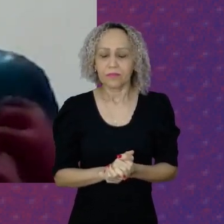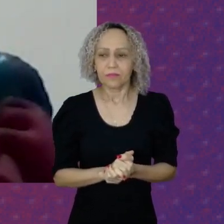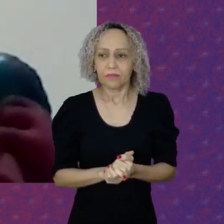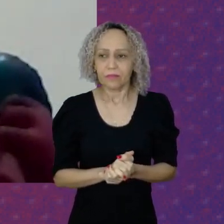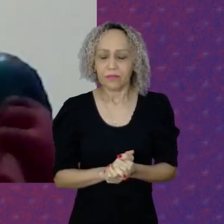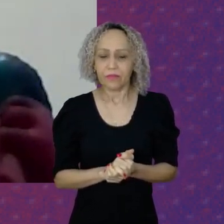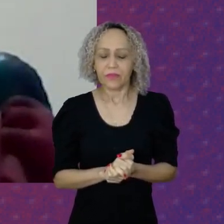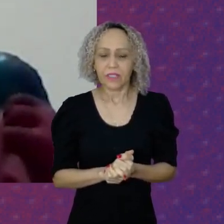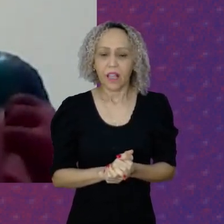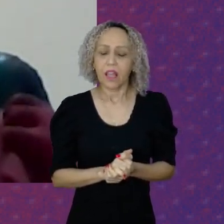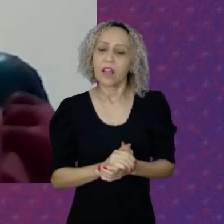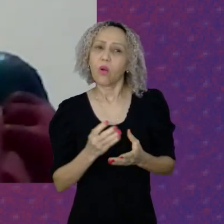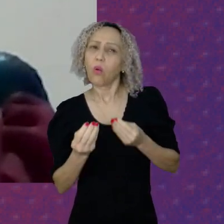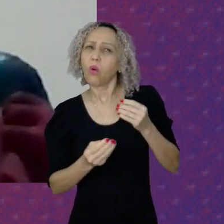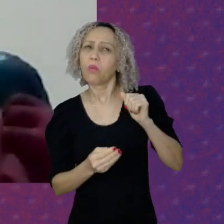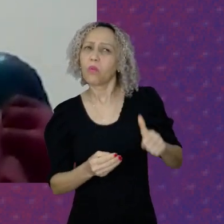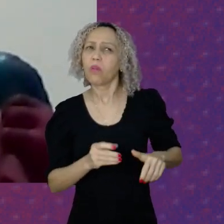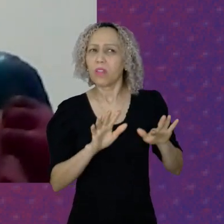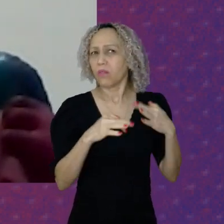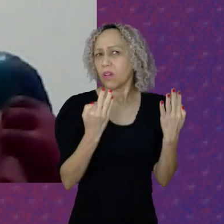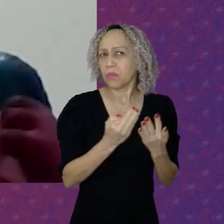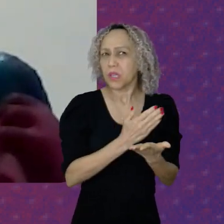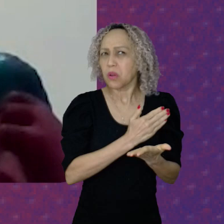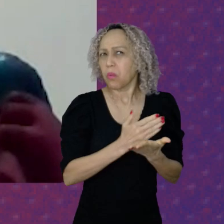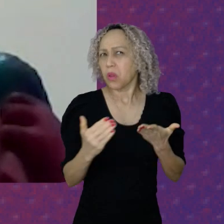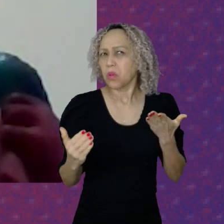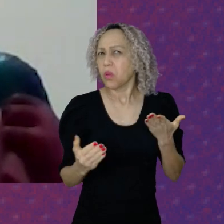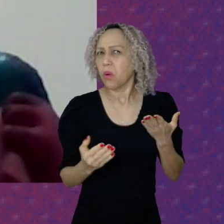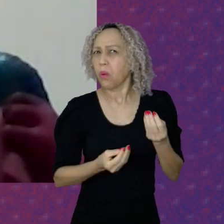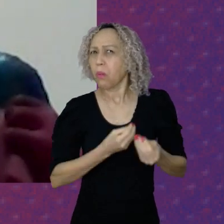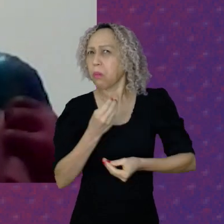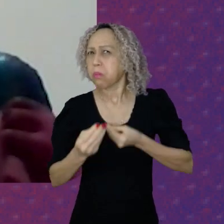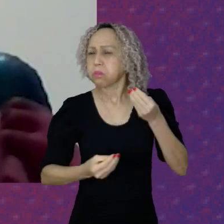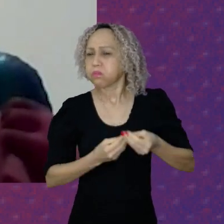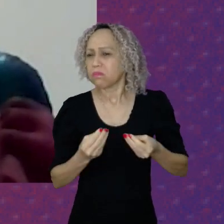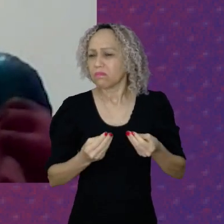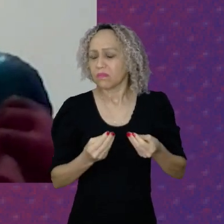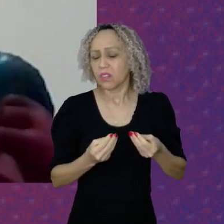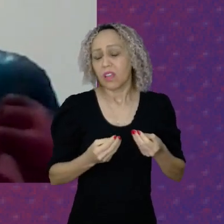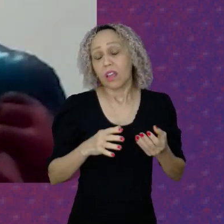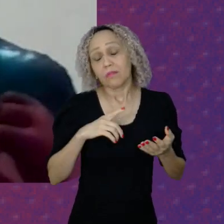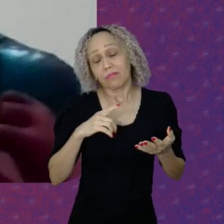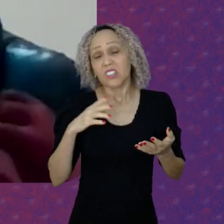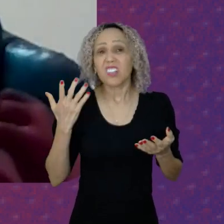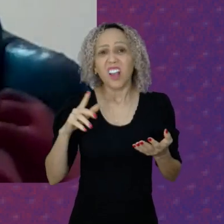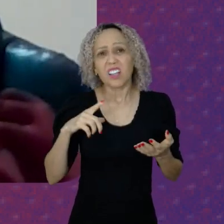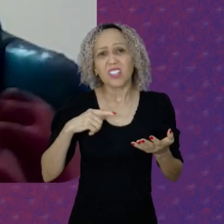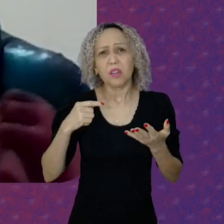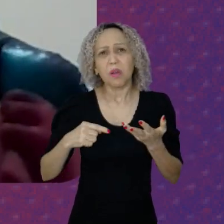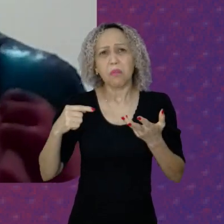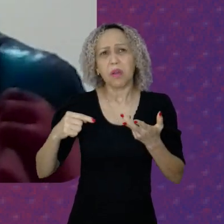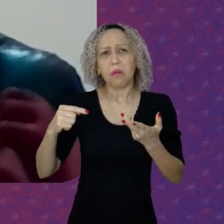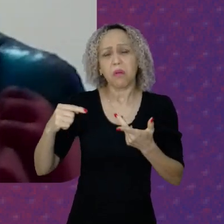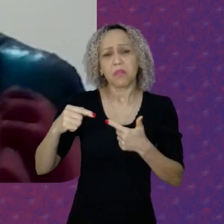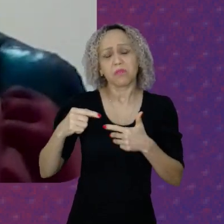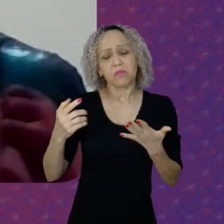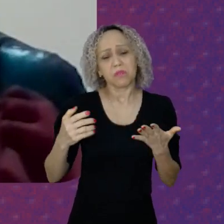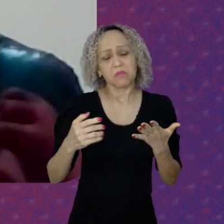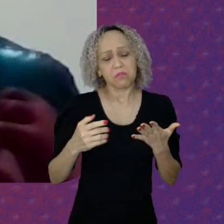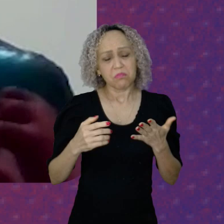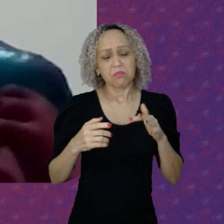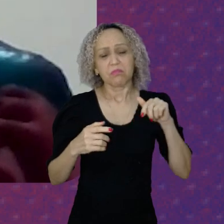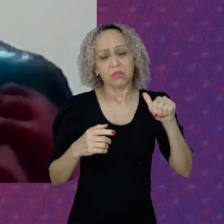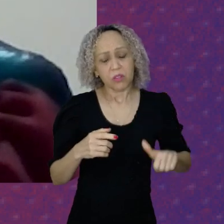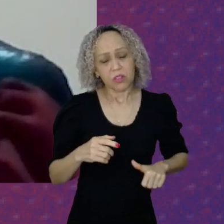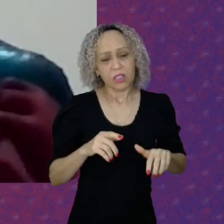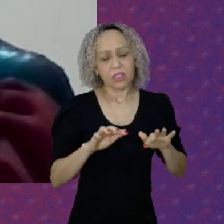esse programa, como é que ele nasceu, de onde que ele veio, em meio a tantos programas sociais que já existem no Brasil de transferência de